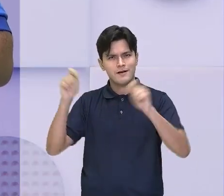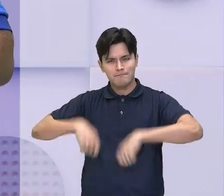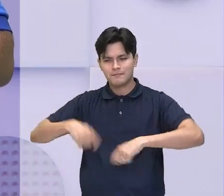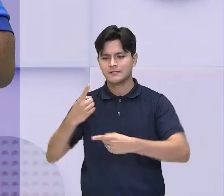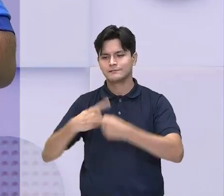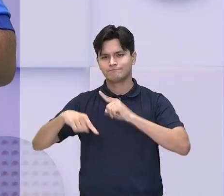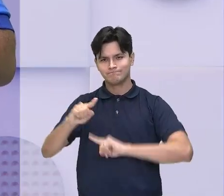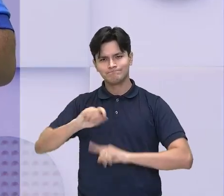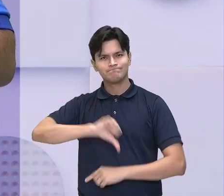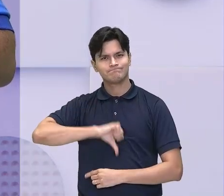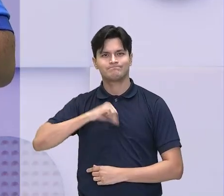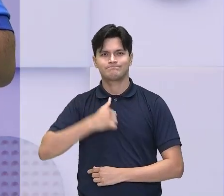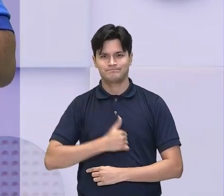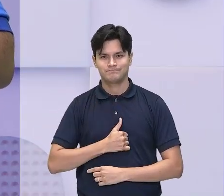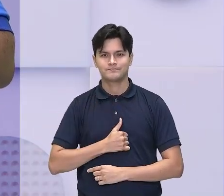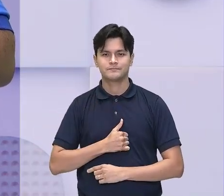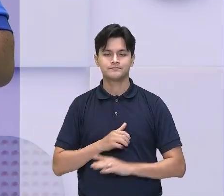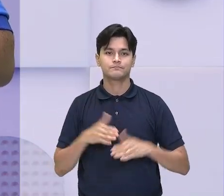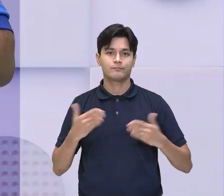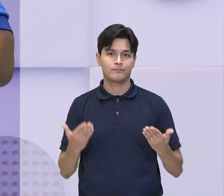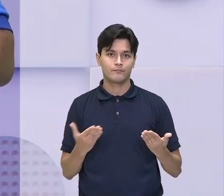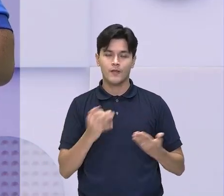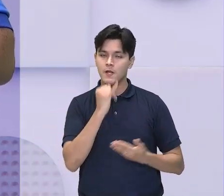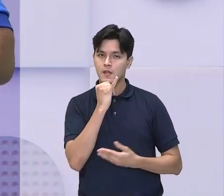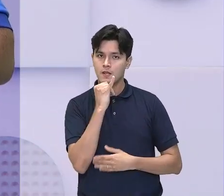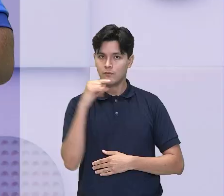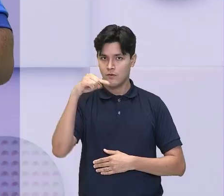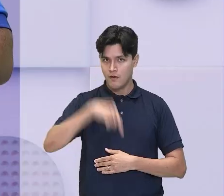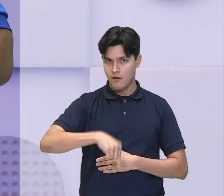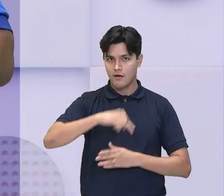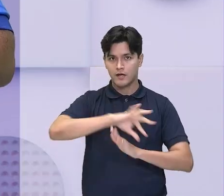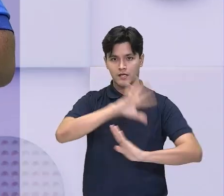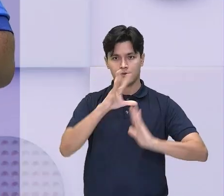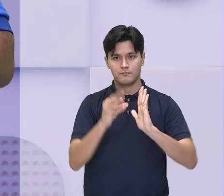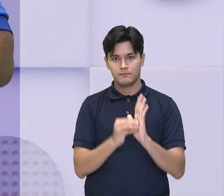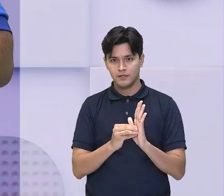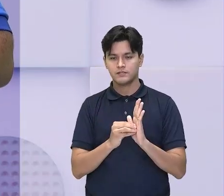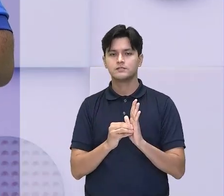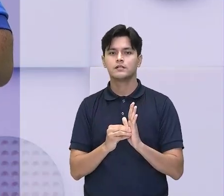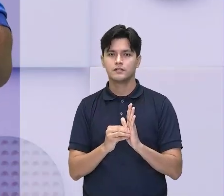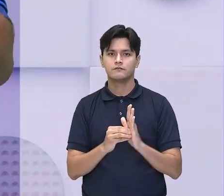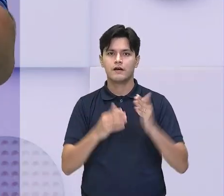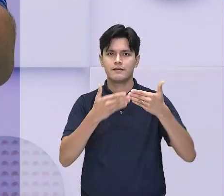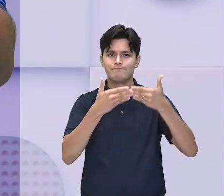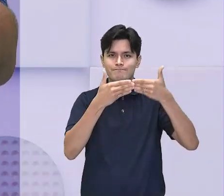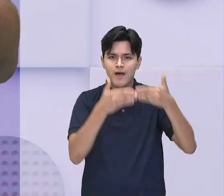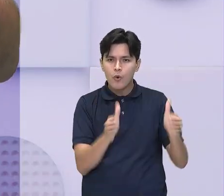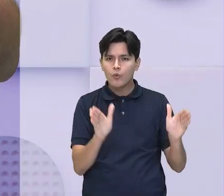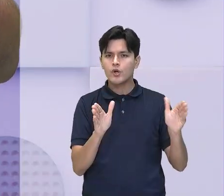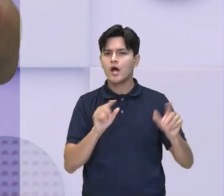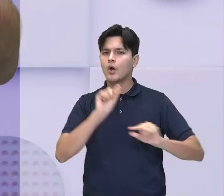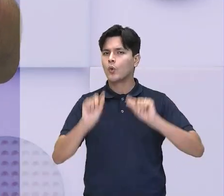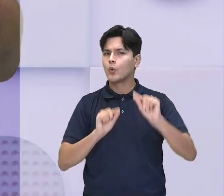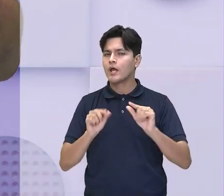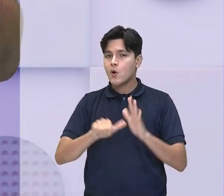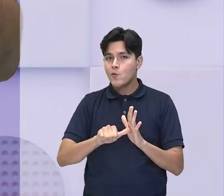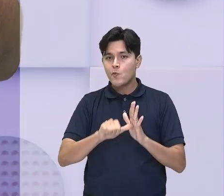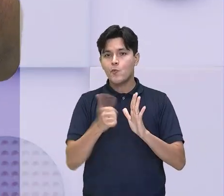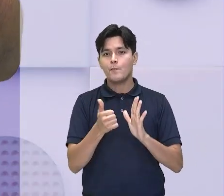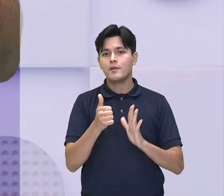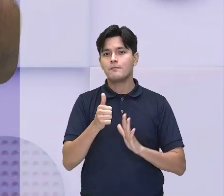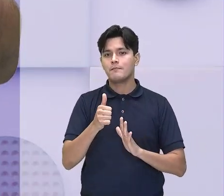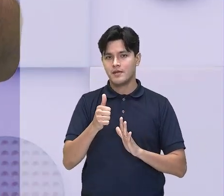na Amazônia, vai ser inaugurado no município de Castanhal, no Pará, o primeiro hospital de